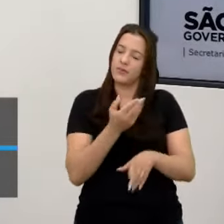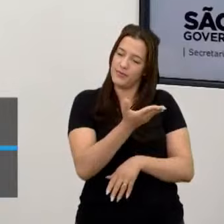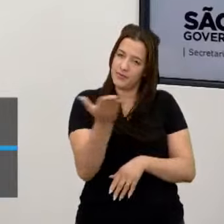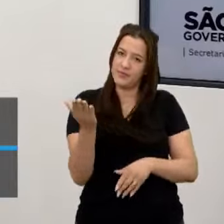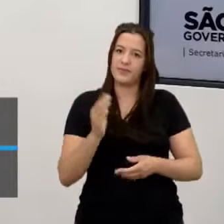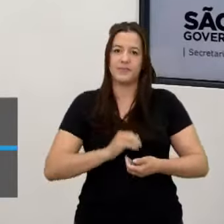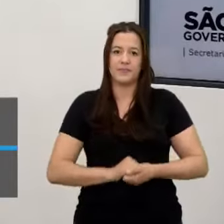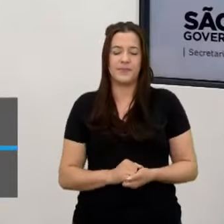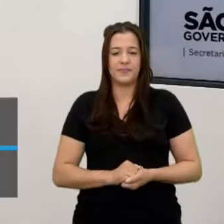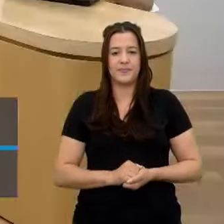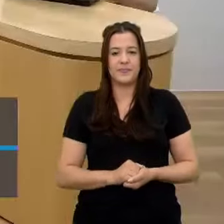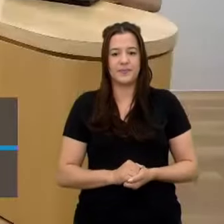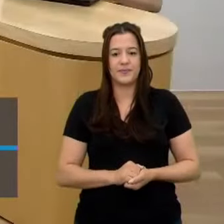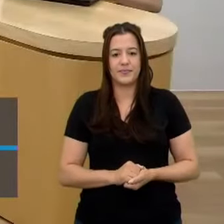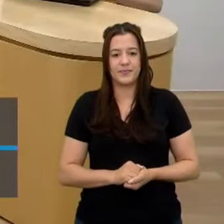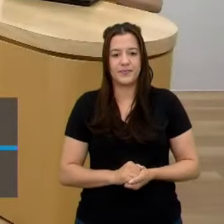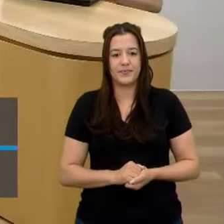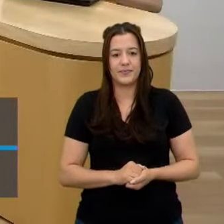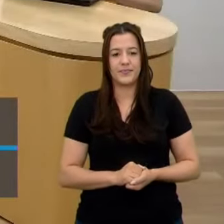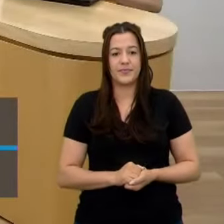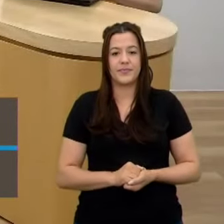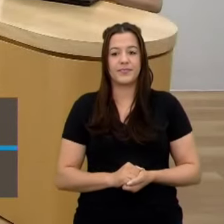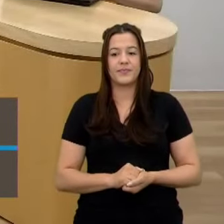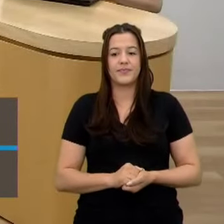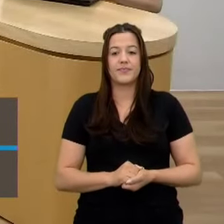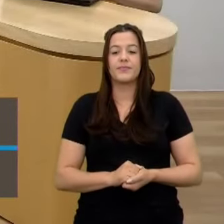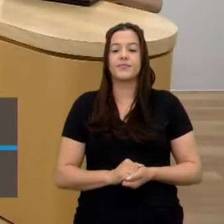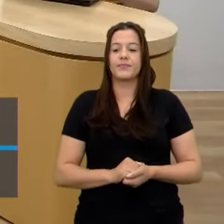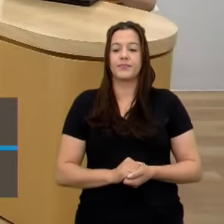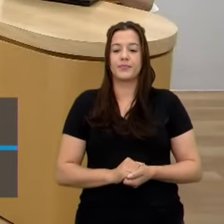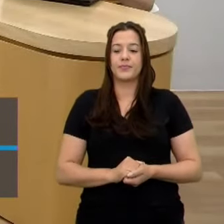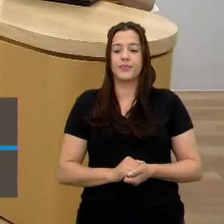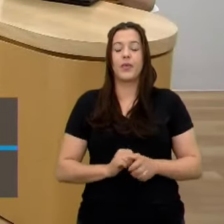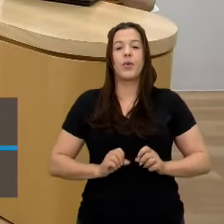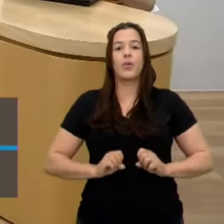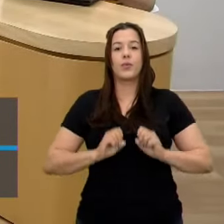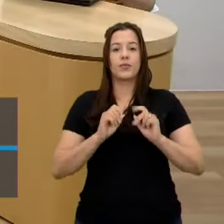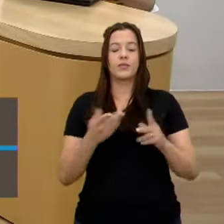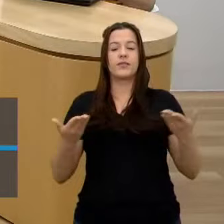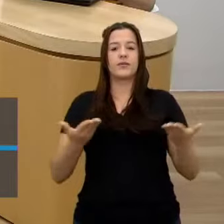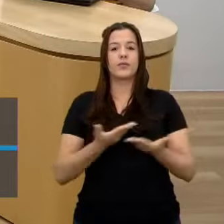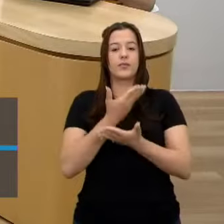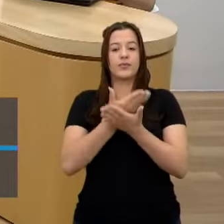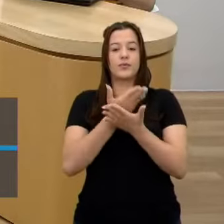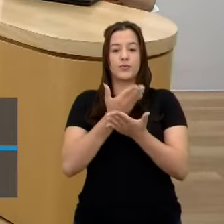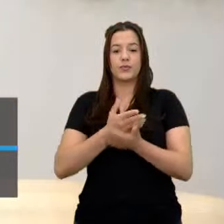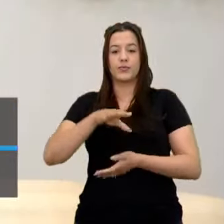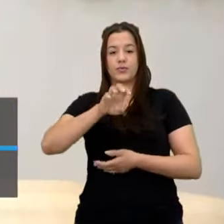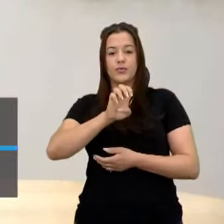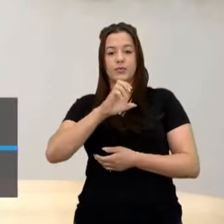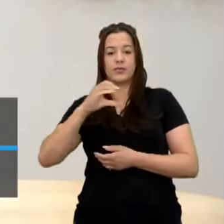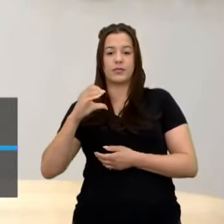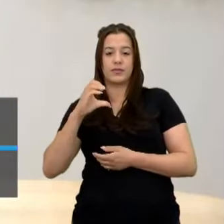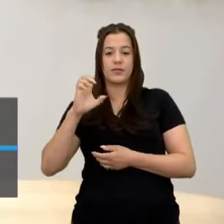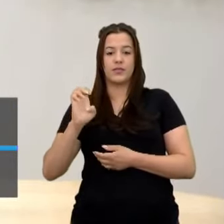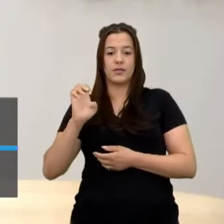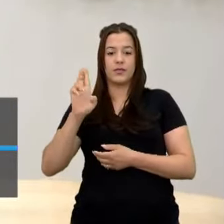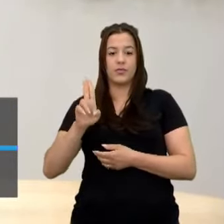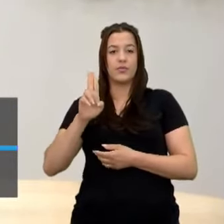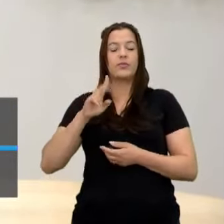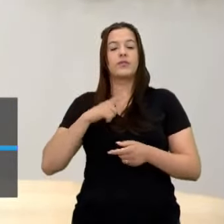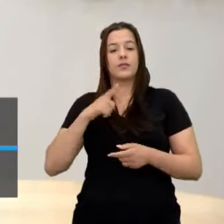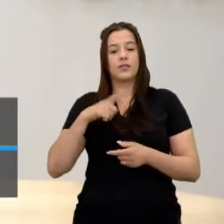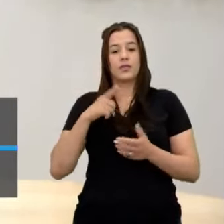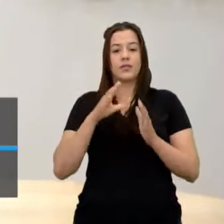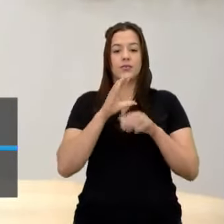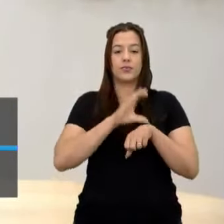vocês. And Ed, let's talk a little about CEL. Ok, CEL, Centro de Estudo de Línguas. Centro de Estudo de Línguas, vocês têm